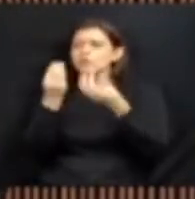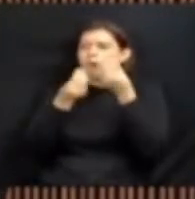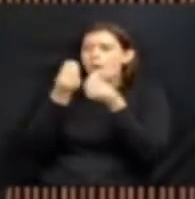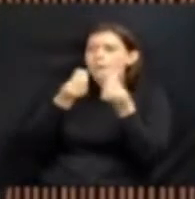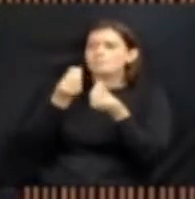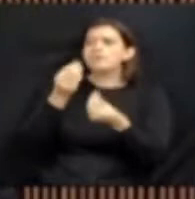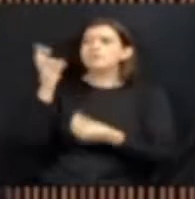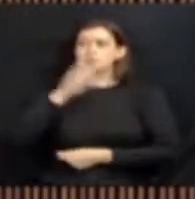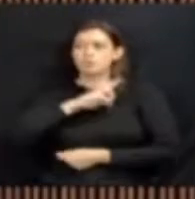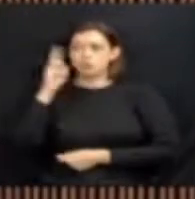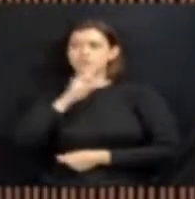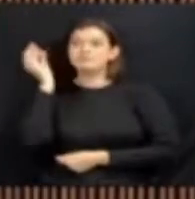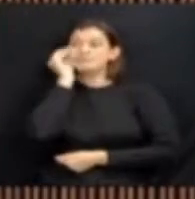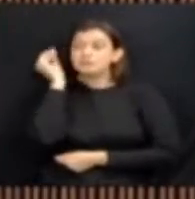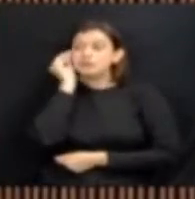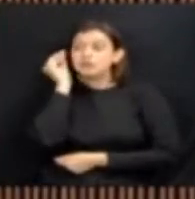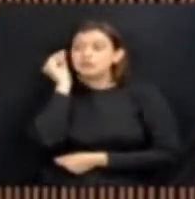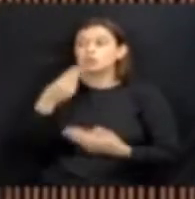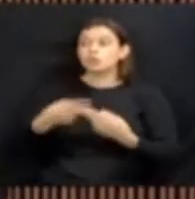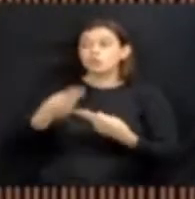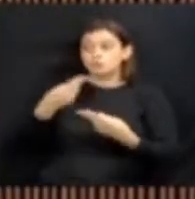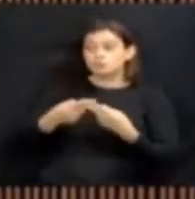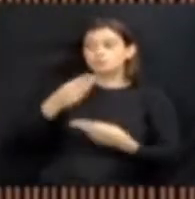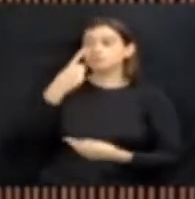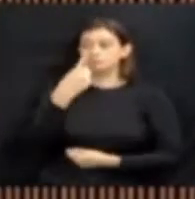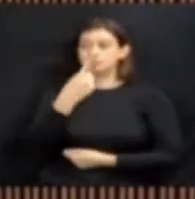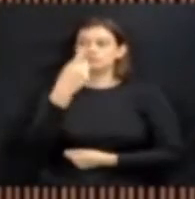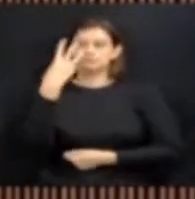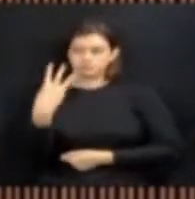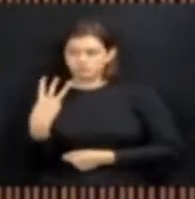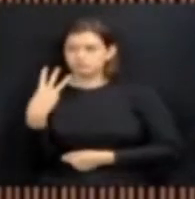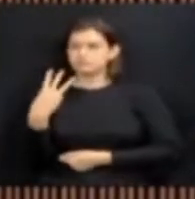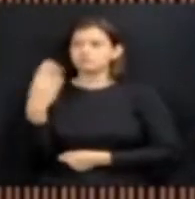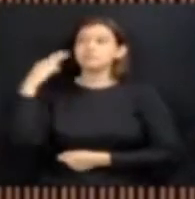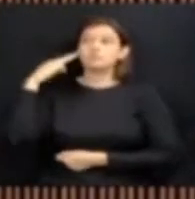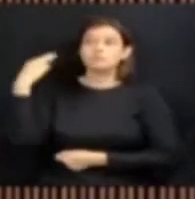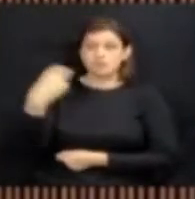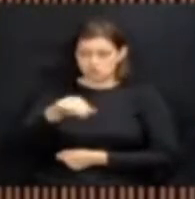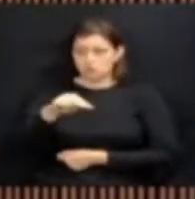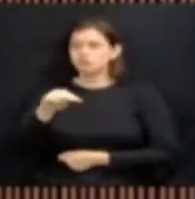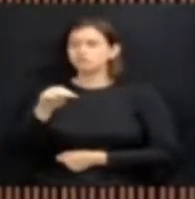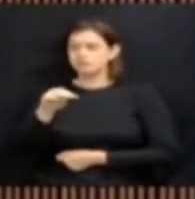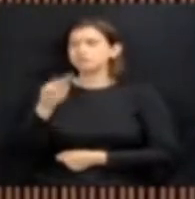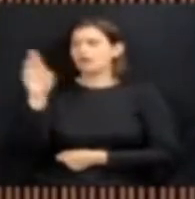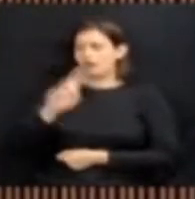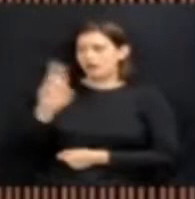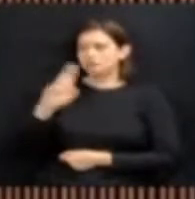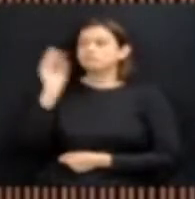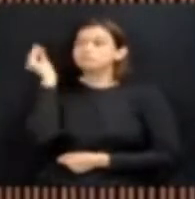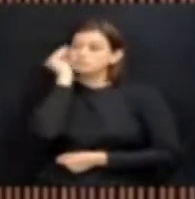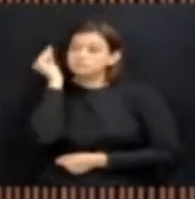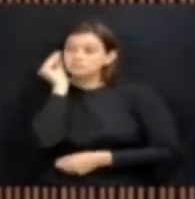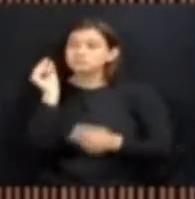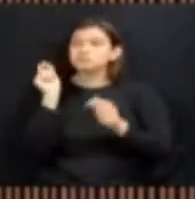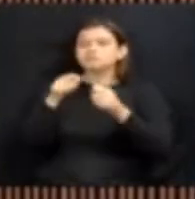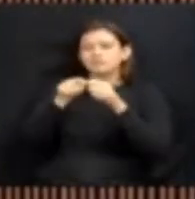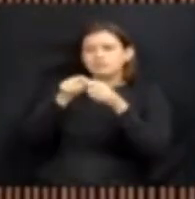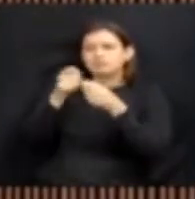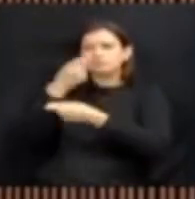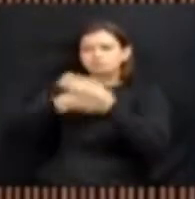tentar naquela época utilizar 13 milhões dos 50 que tinham adquirido o consórcio Nordeste negociação